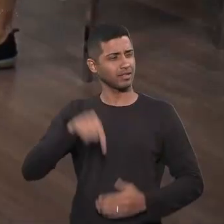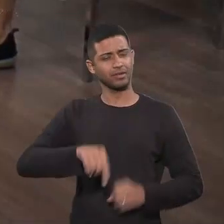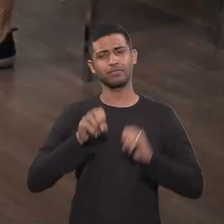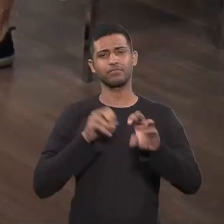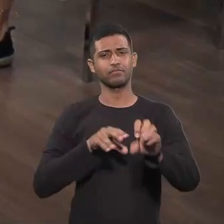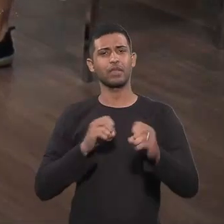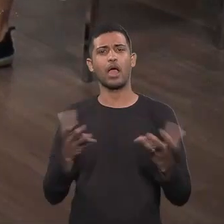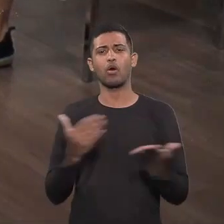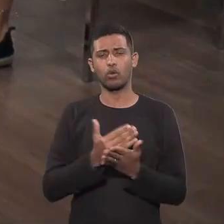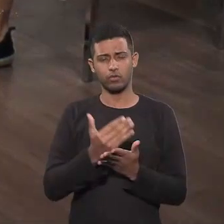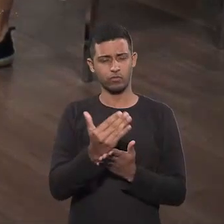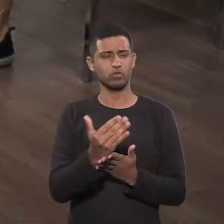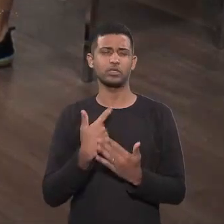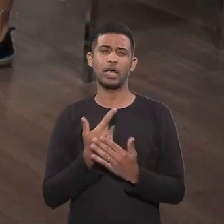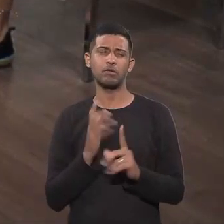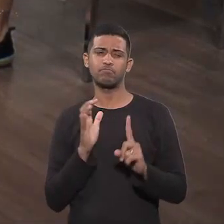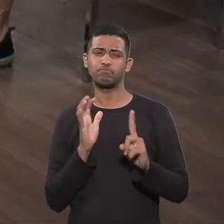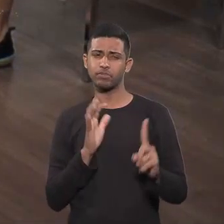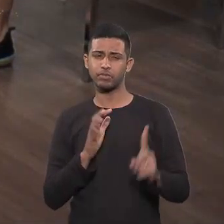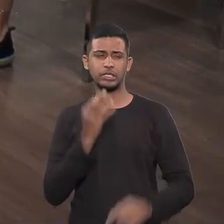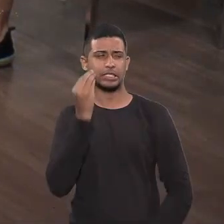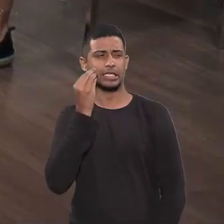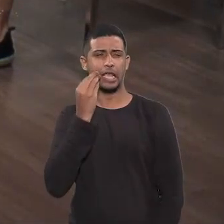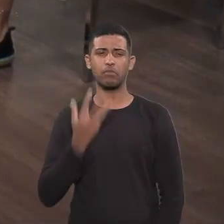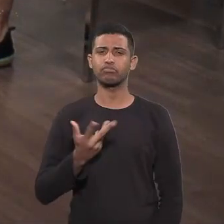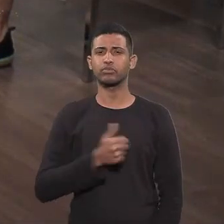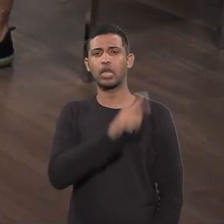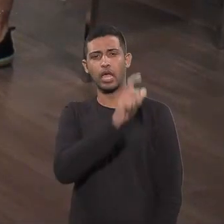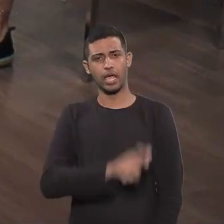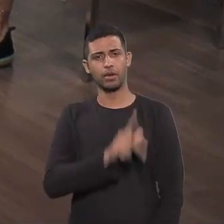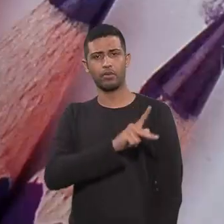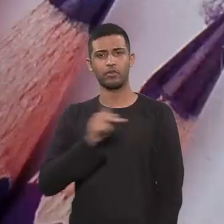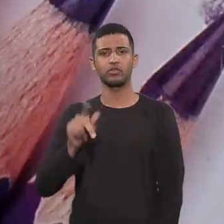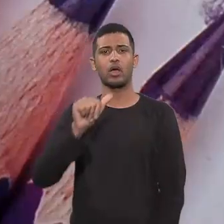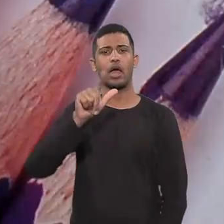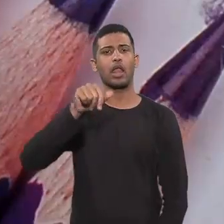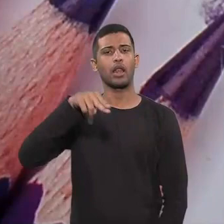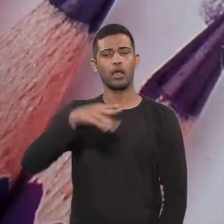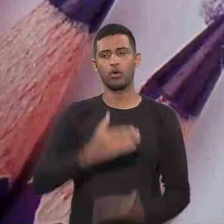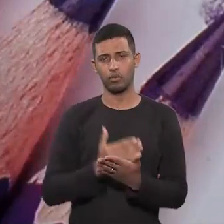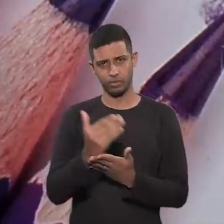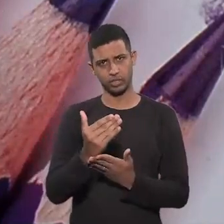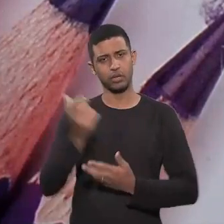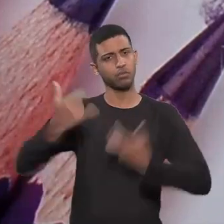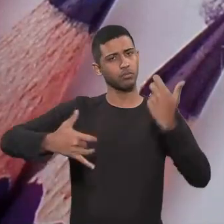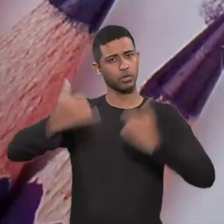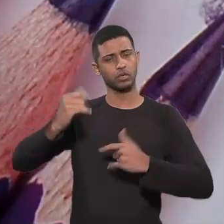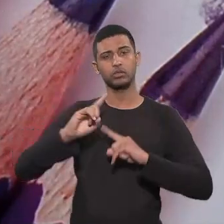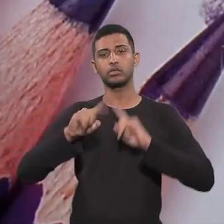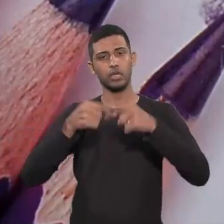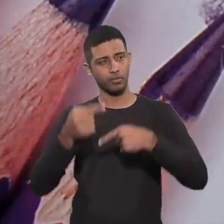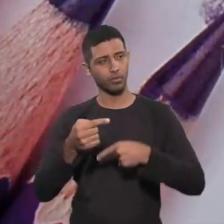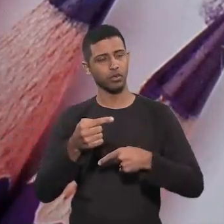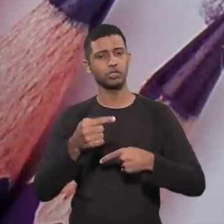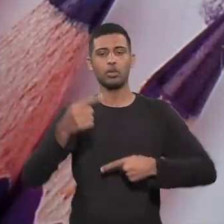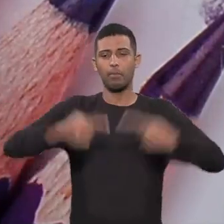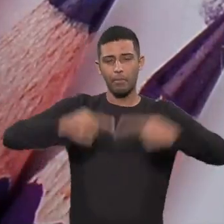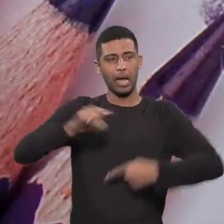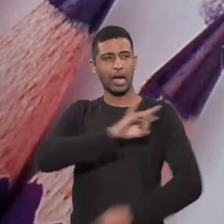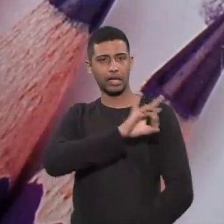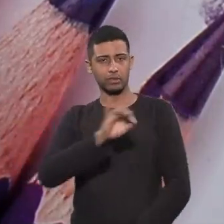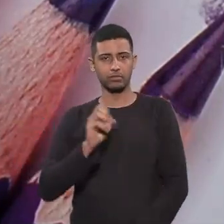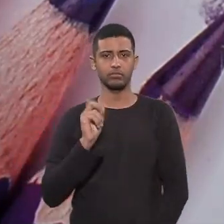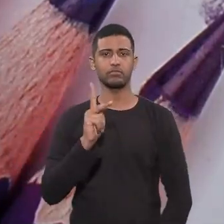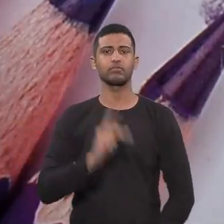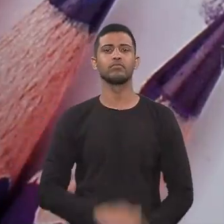programa. Vou começar com uma provocação, que eu queria que o professor Alan começasse falando. Sim. E depois queria estender para o